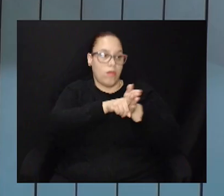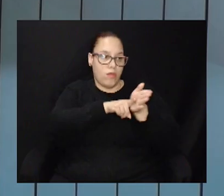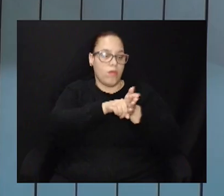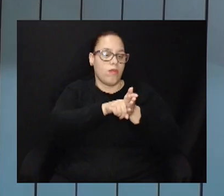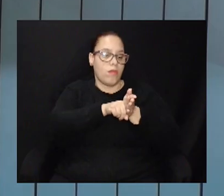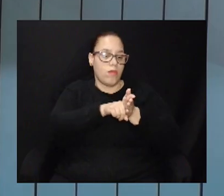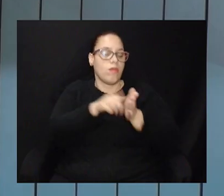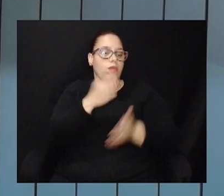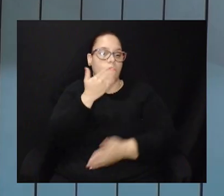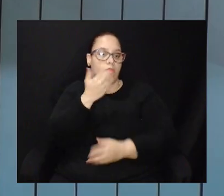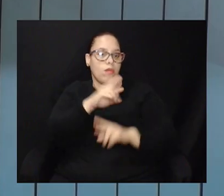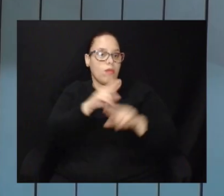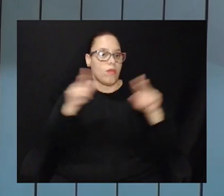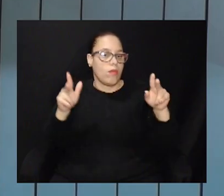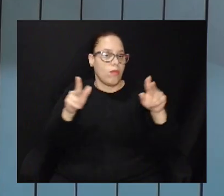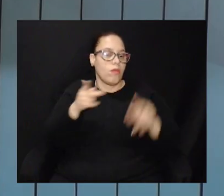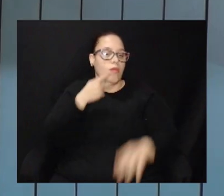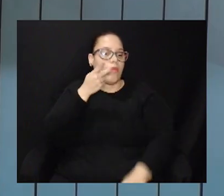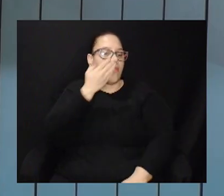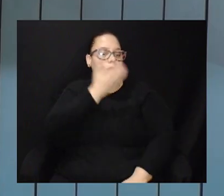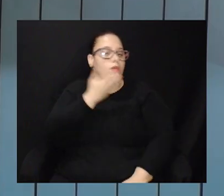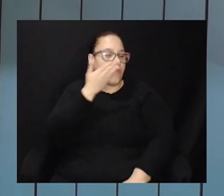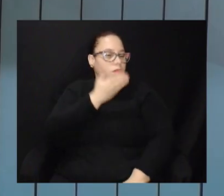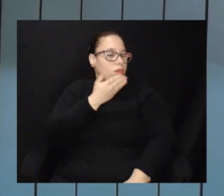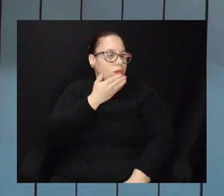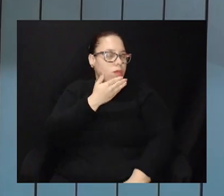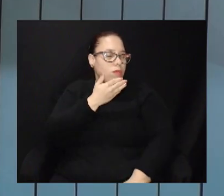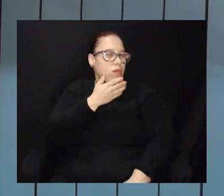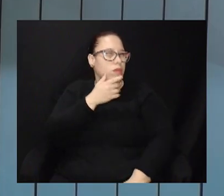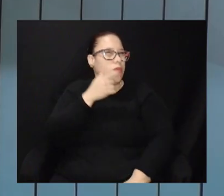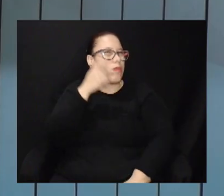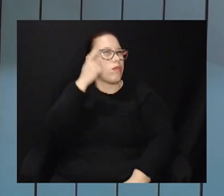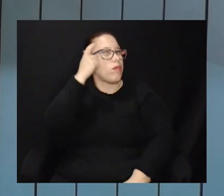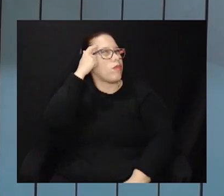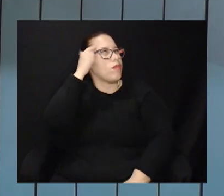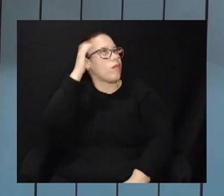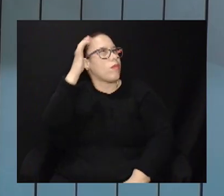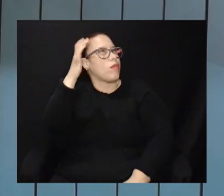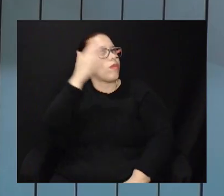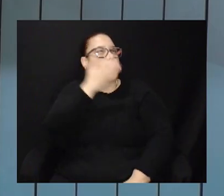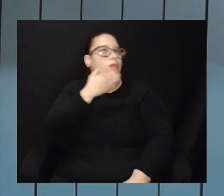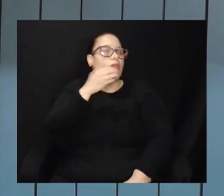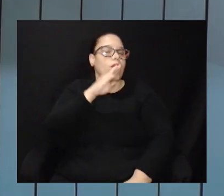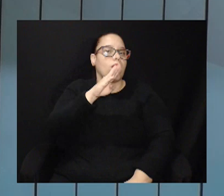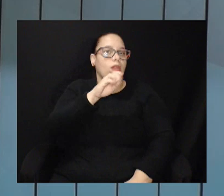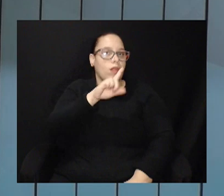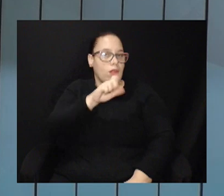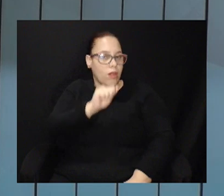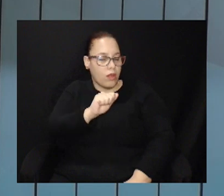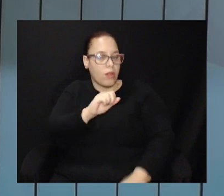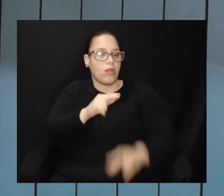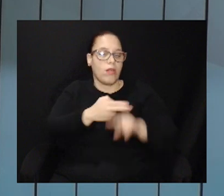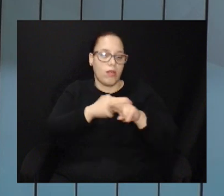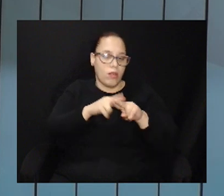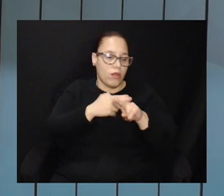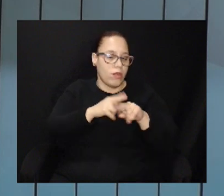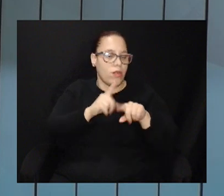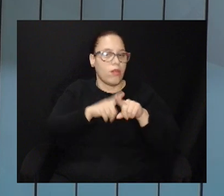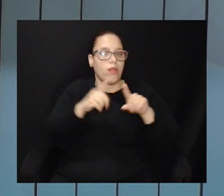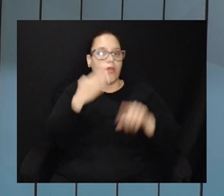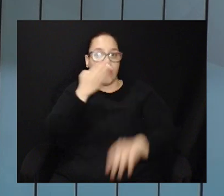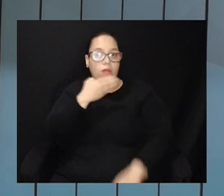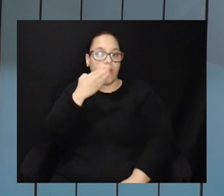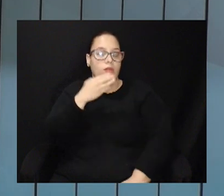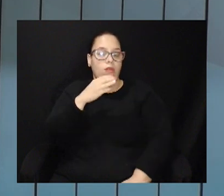quando a gente fala em açúcar, logo a gente imagina doce, bala, chocolate, mas o açúcar ele também está presente